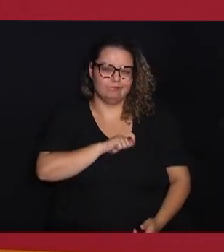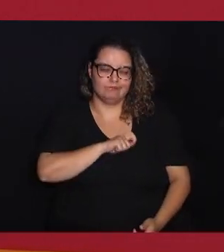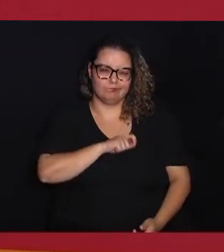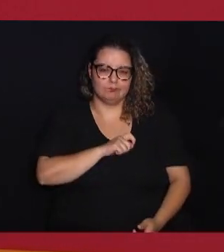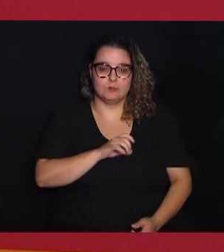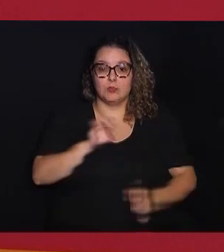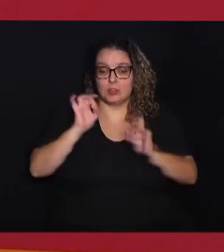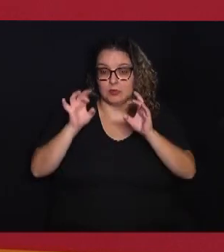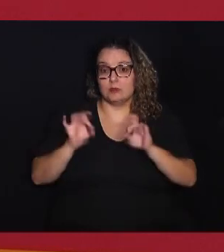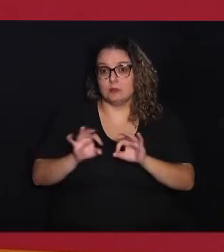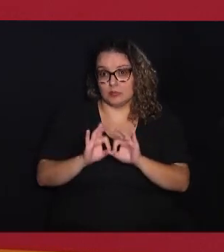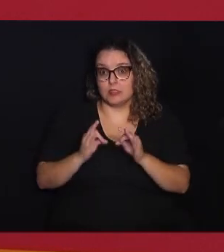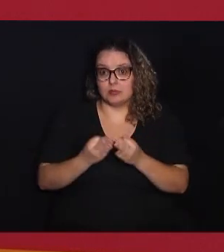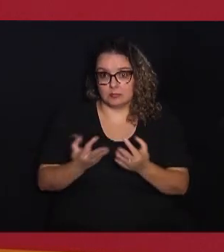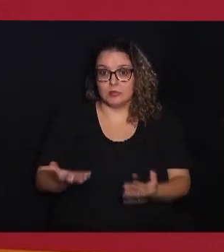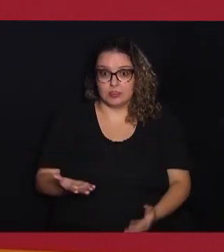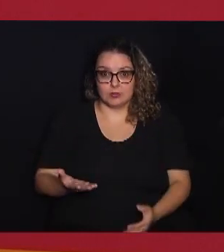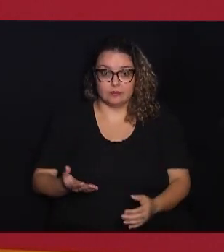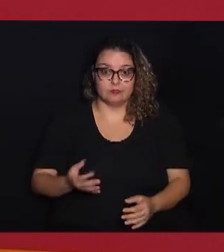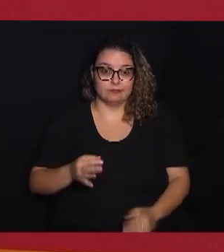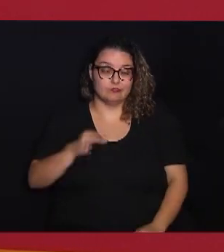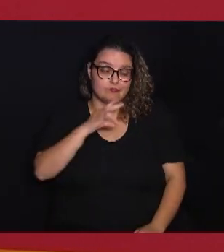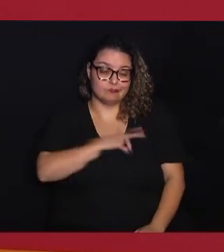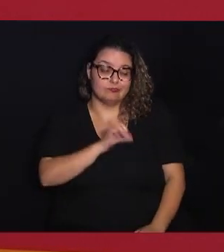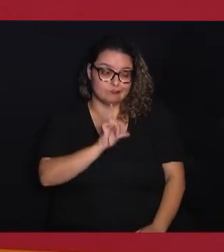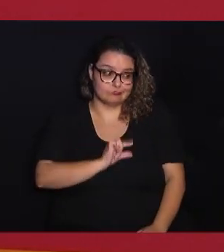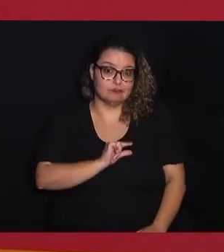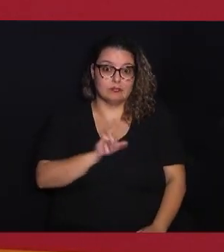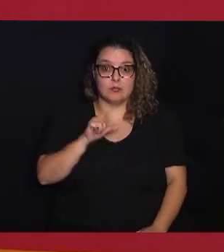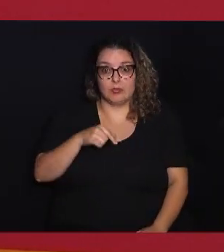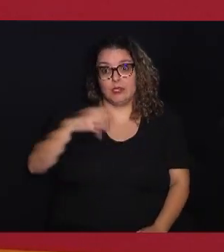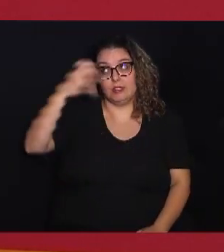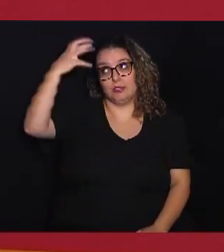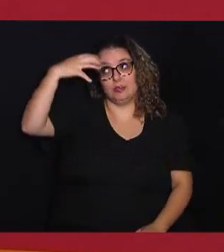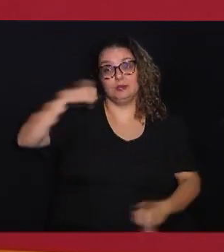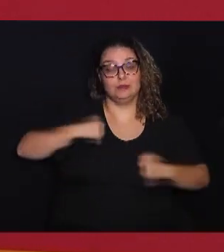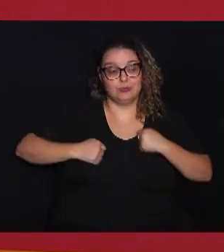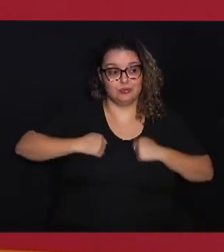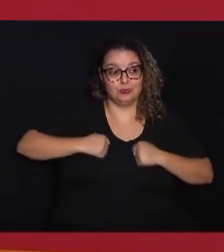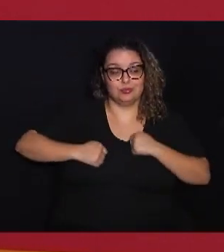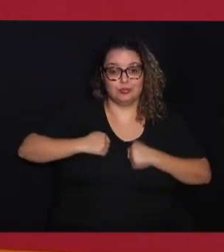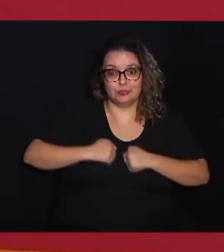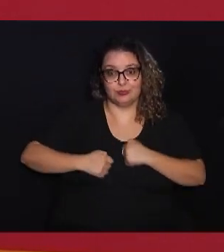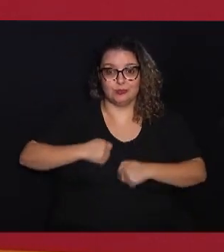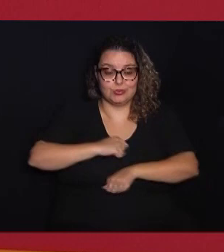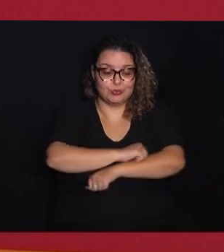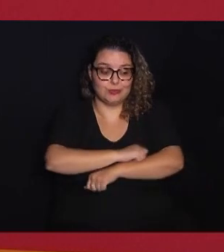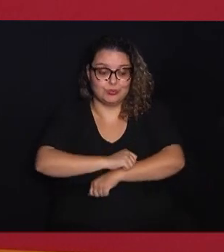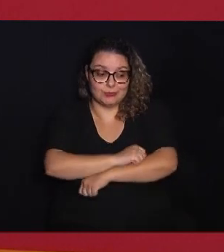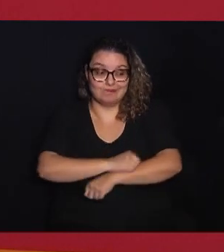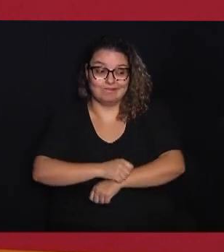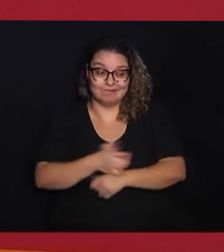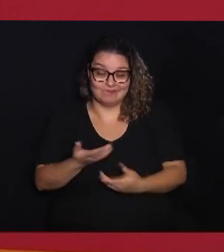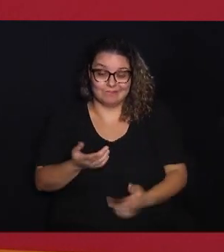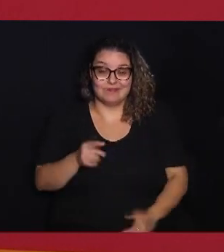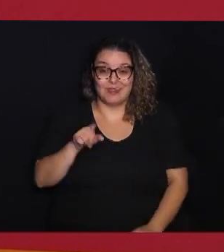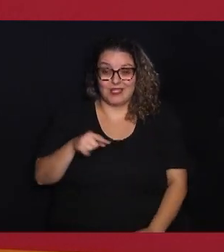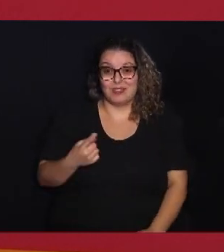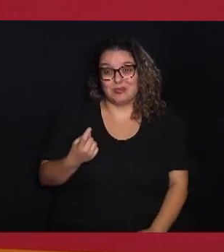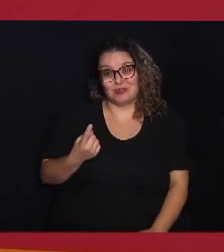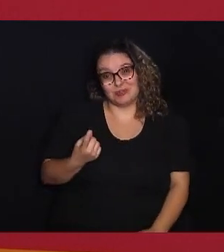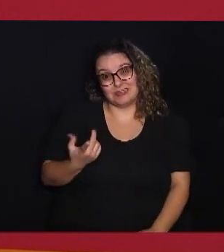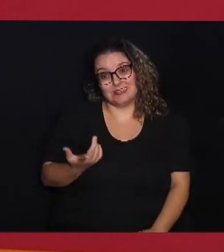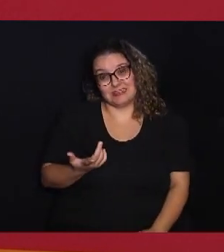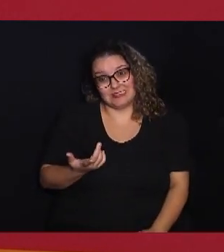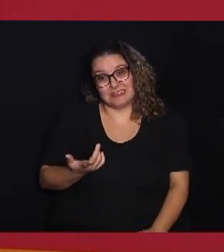vilão, né, especialmente nas famílias de menor renda, é o chuveiro. É o chuveiro que, de fato, é o